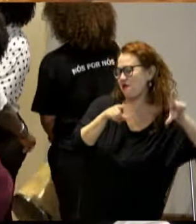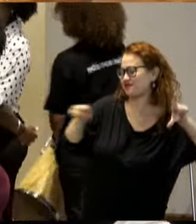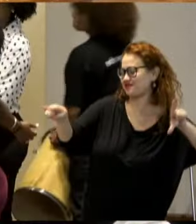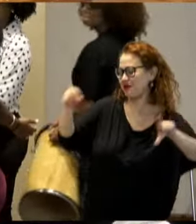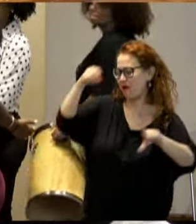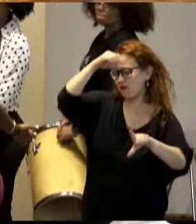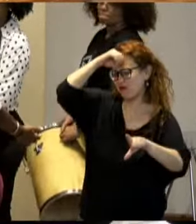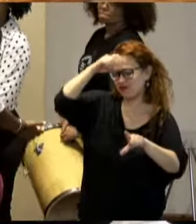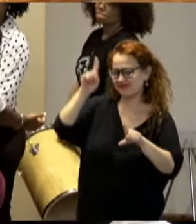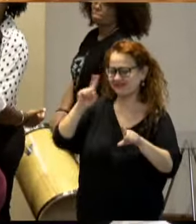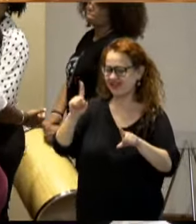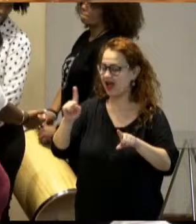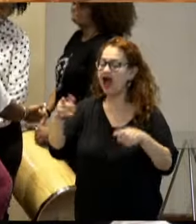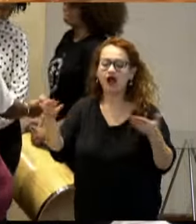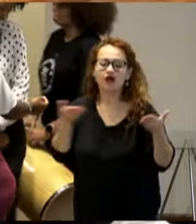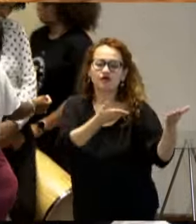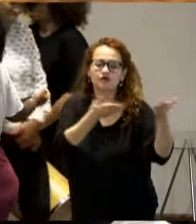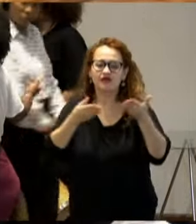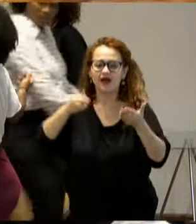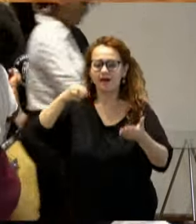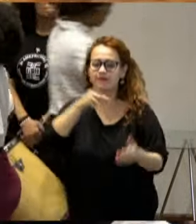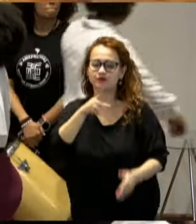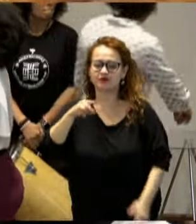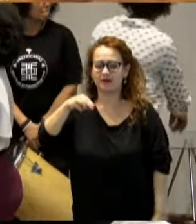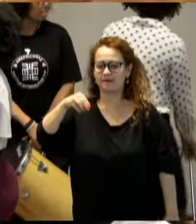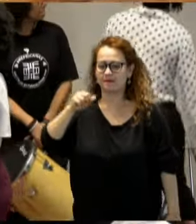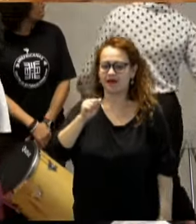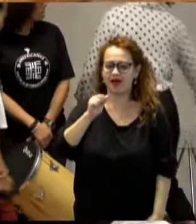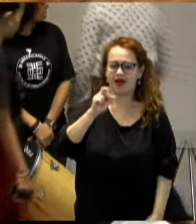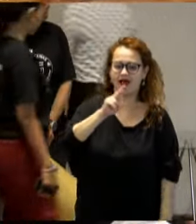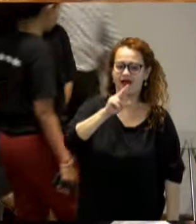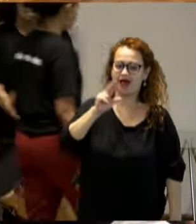Agora eu quero chamar a professora Mahara.